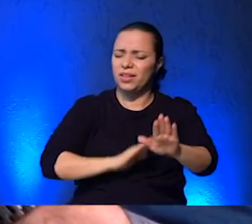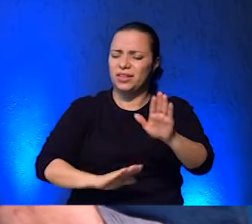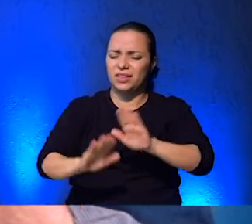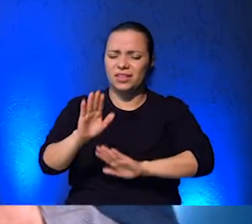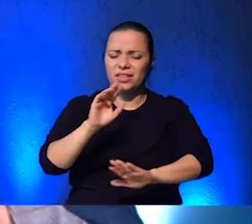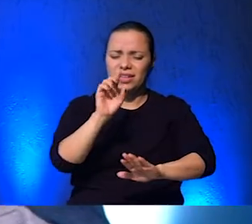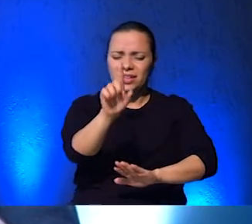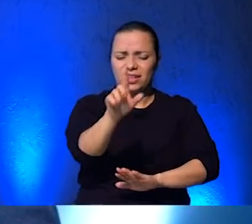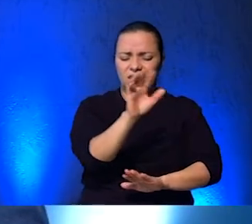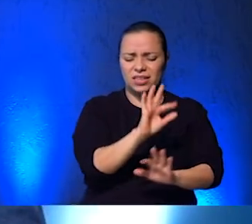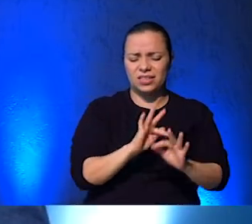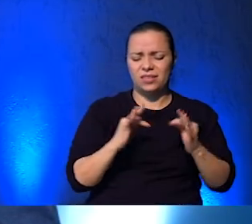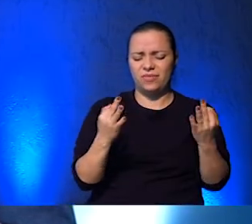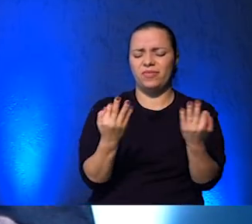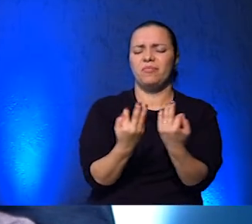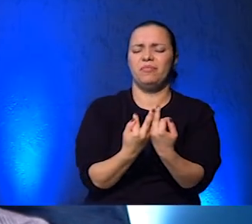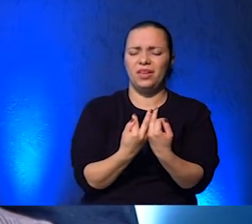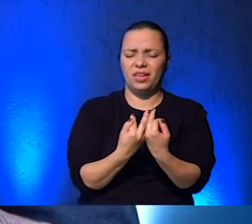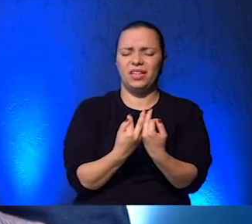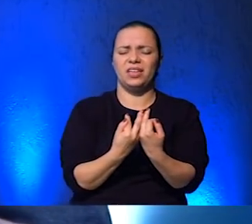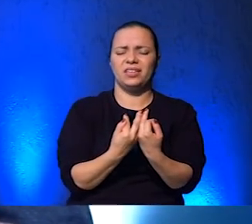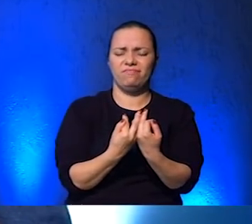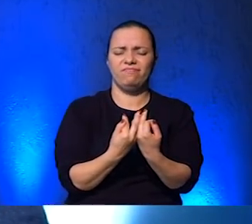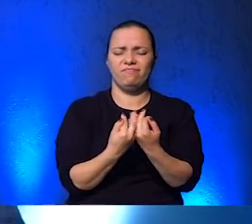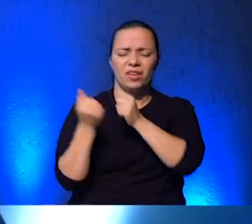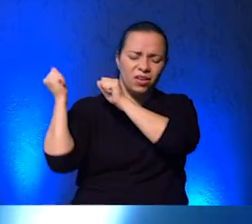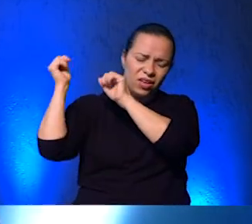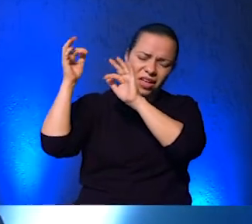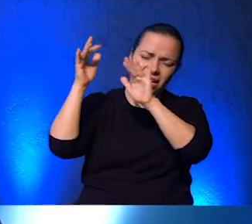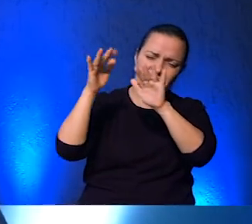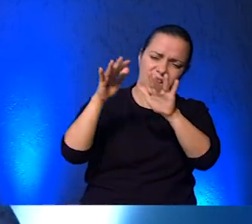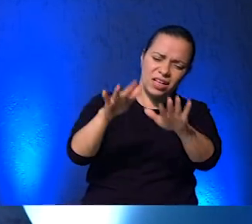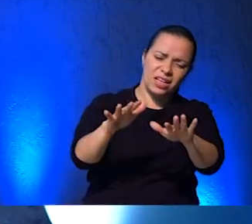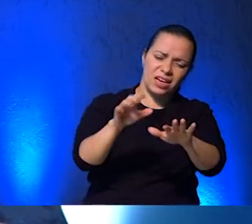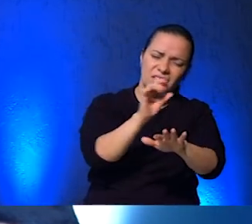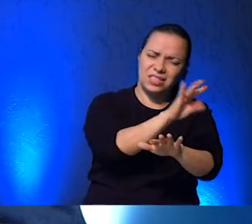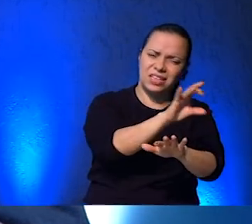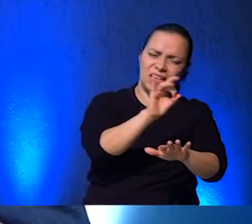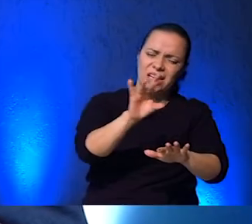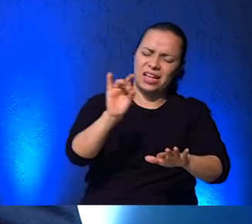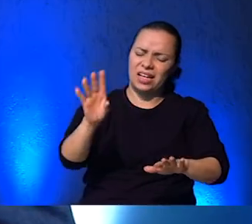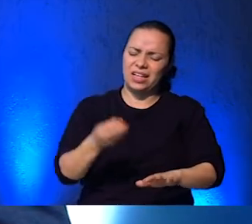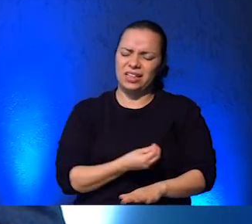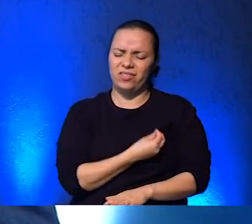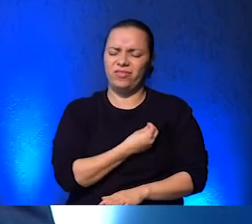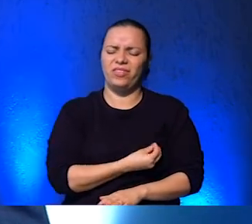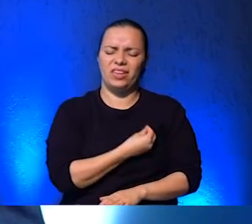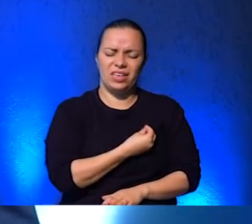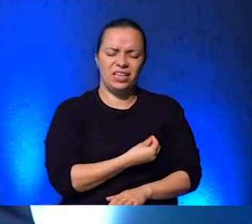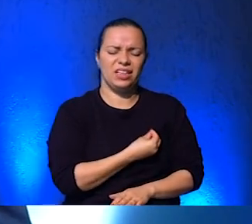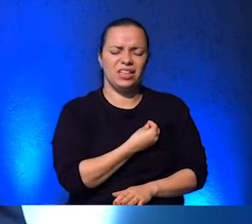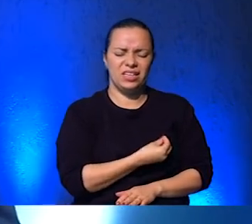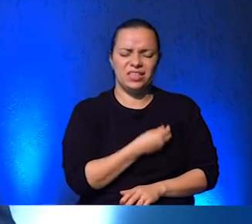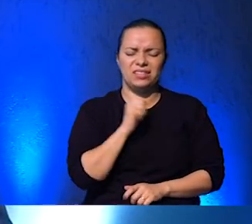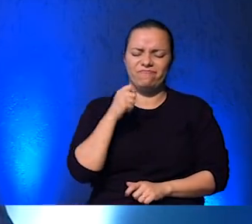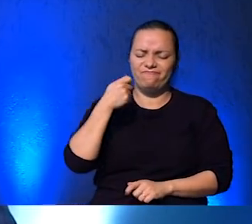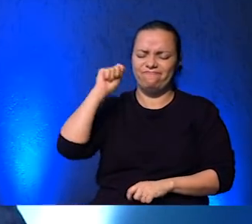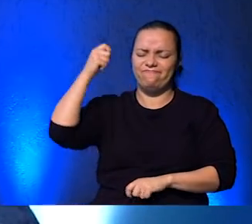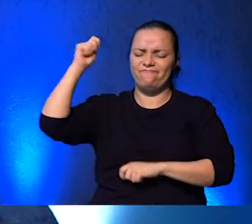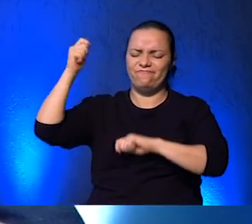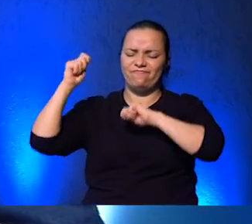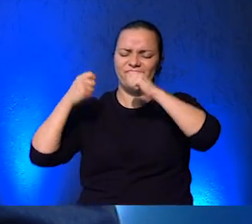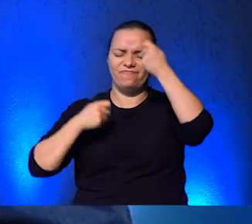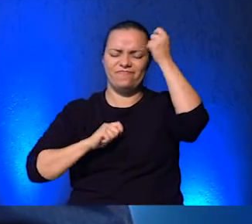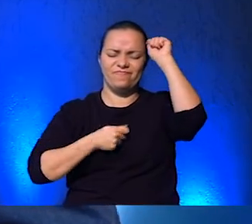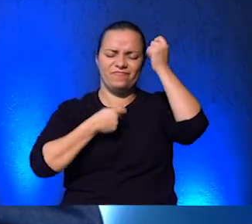um deus poderoso a tua graça seja sobre cada vidro o cheiro alpaca lavar